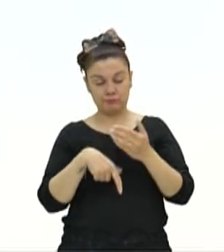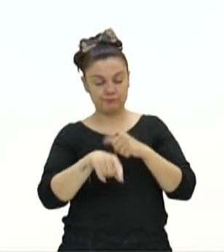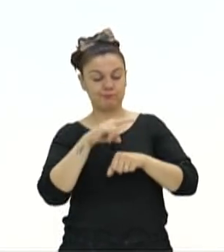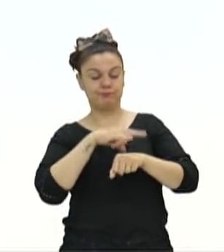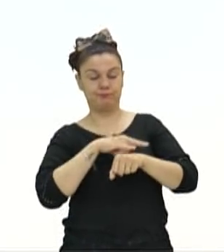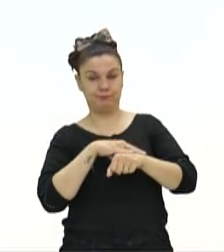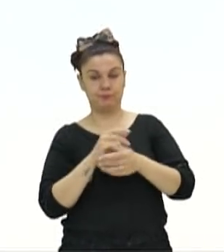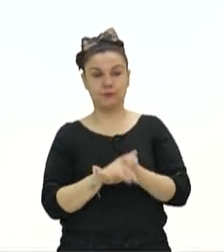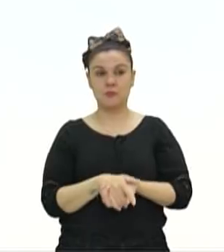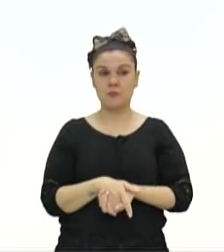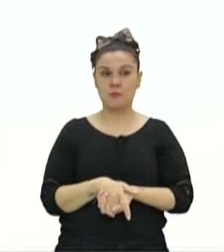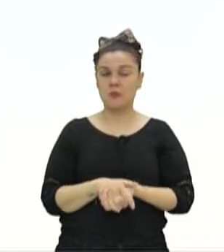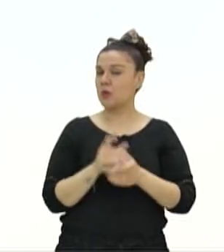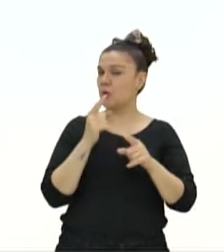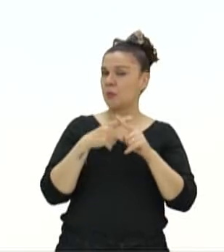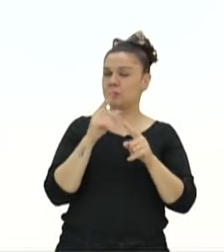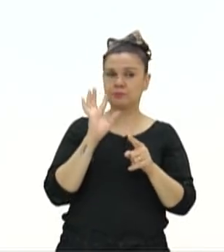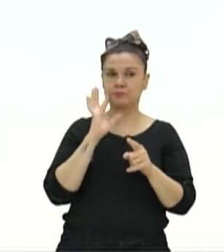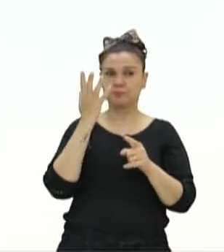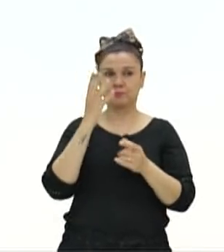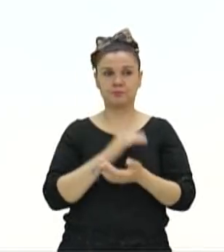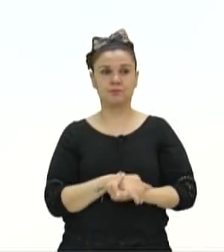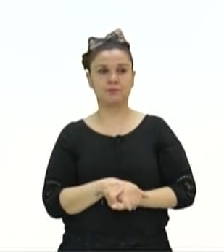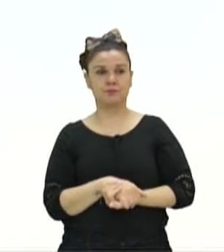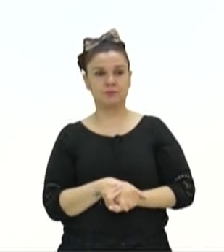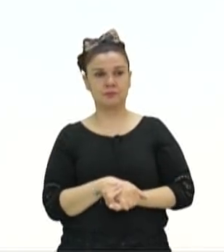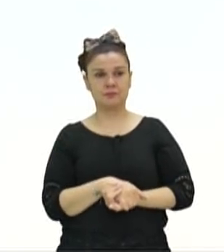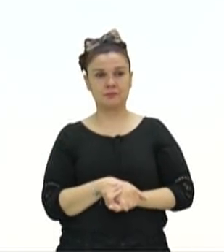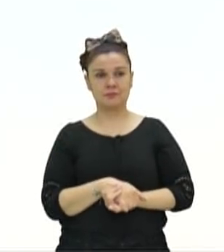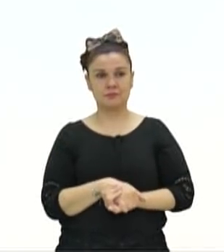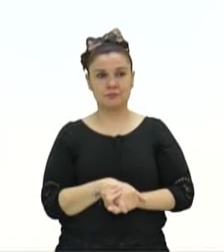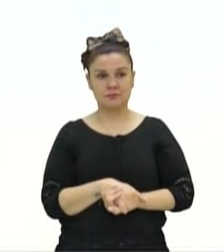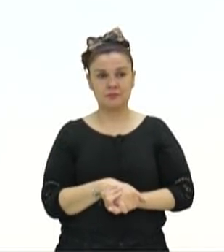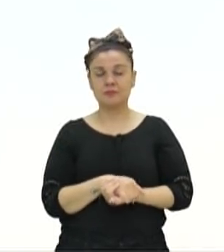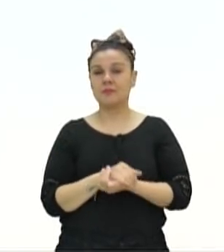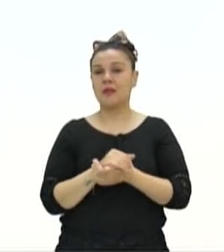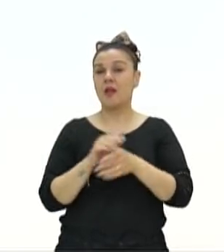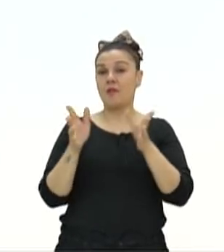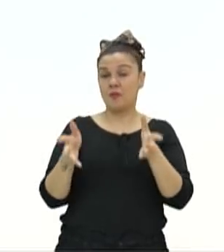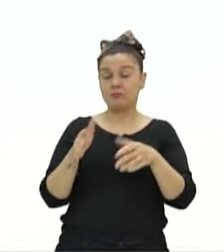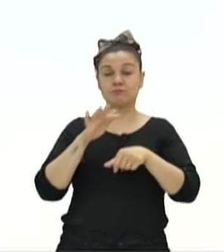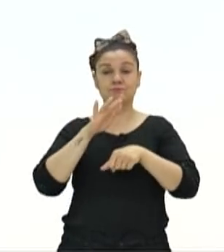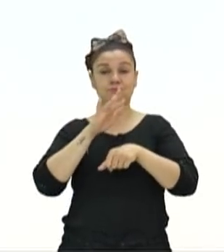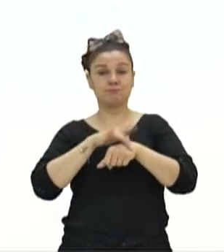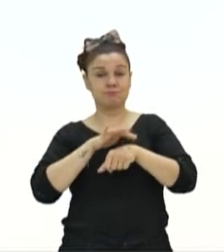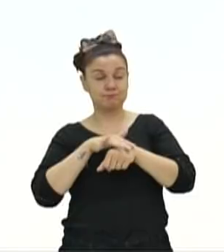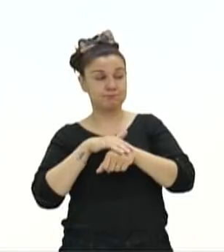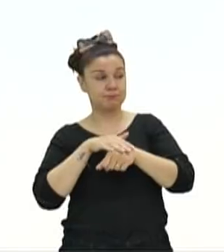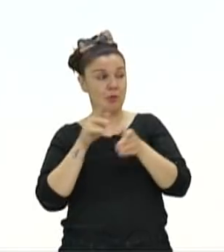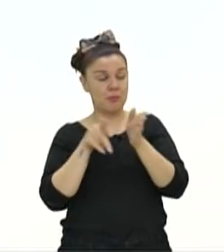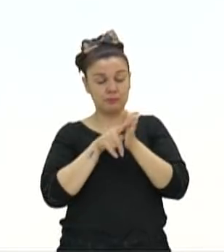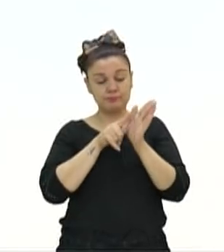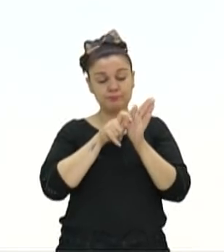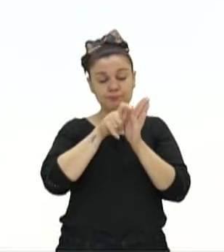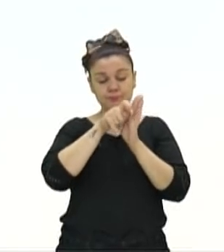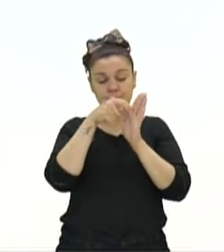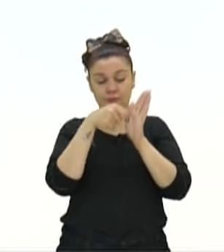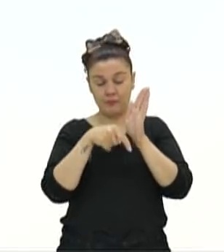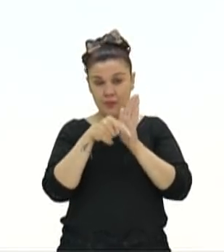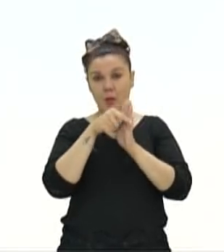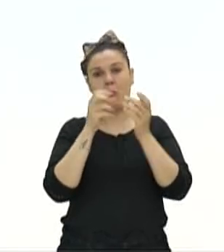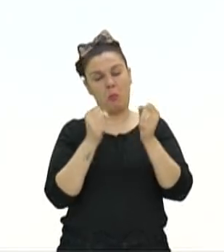urina, tá? Então, por que que isso acontece? Geralmente, infecções causadas por micro-organismos, podem